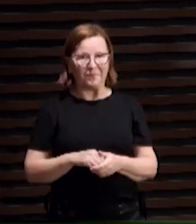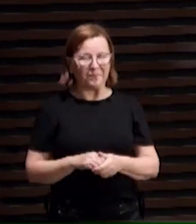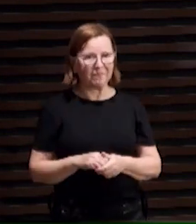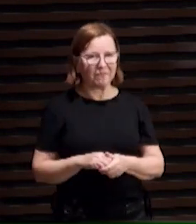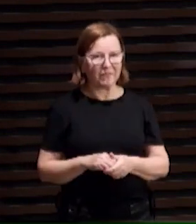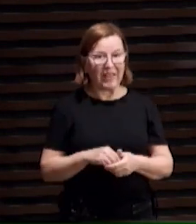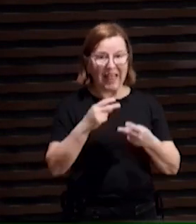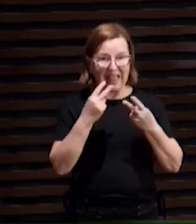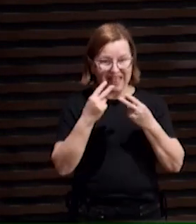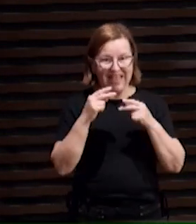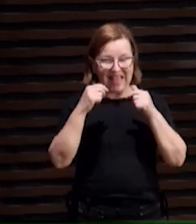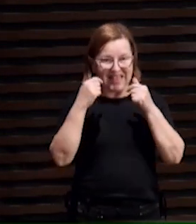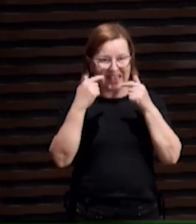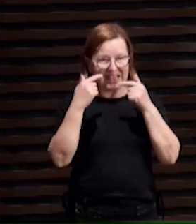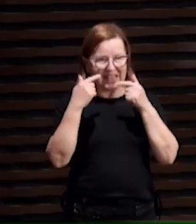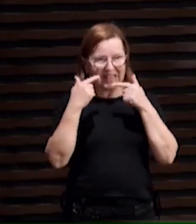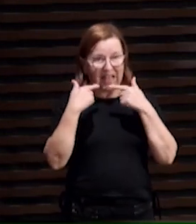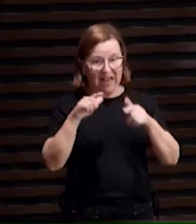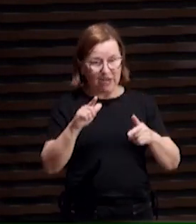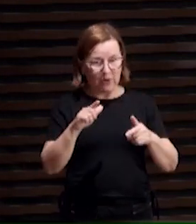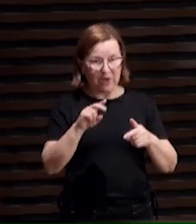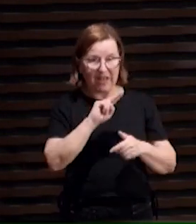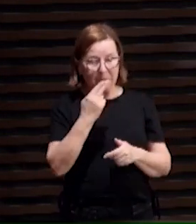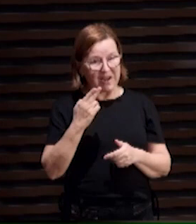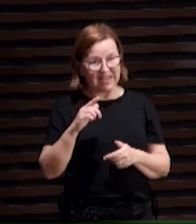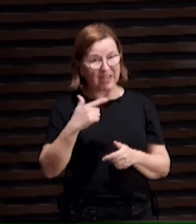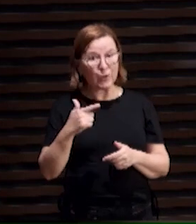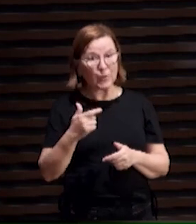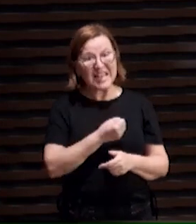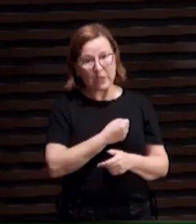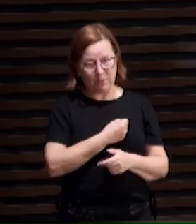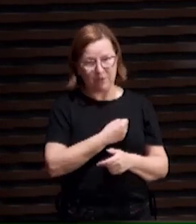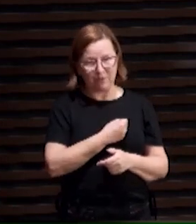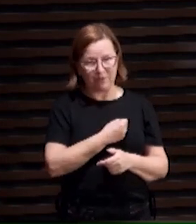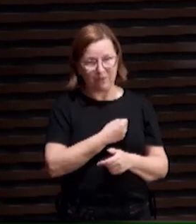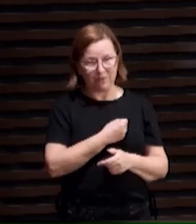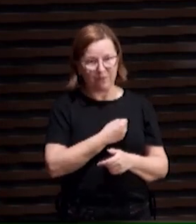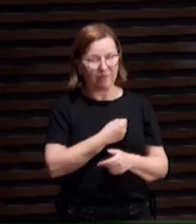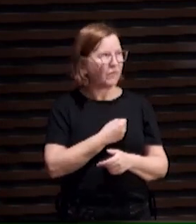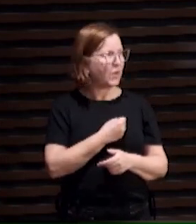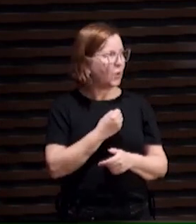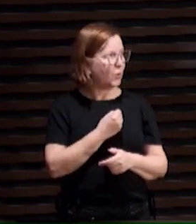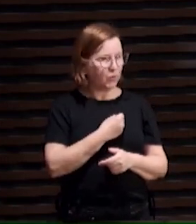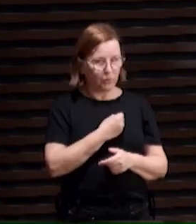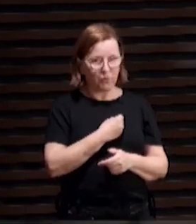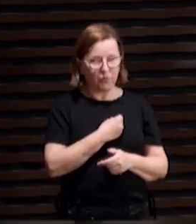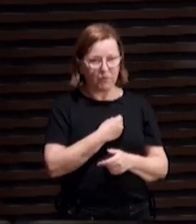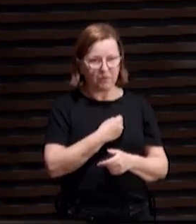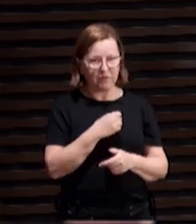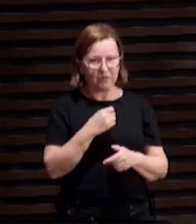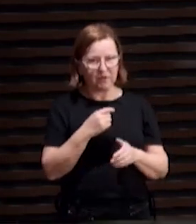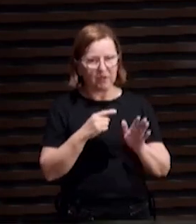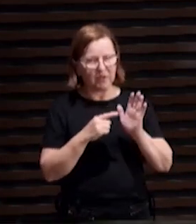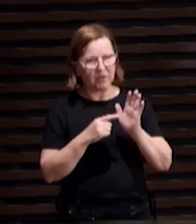Na língua hebraica não existem números, os números são hindus. Os números apareceram